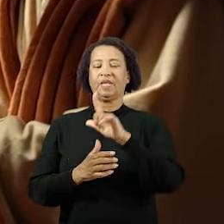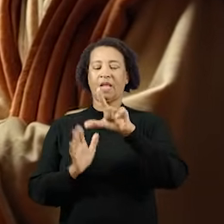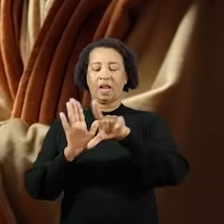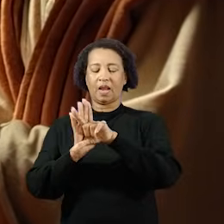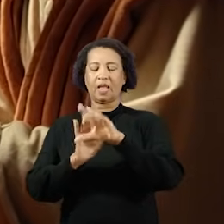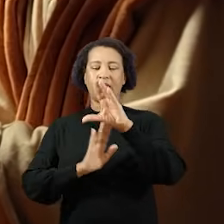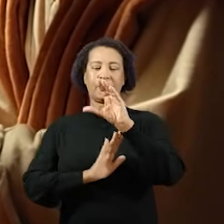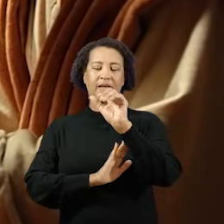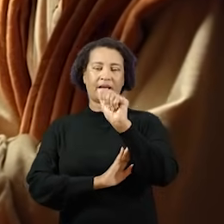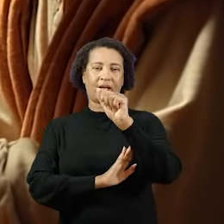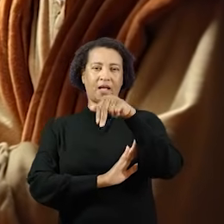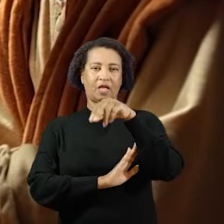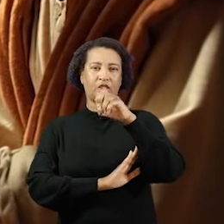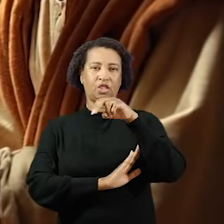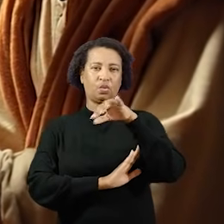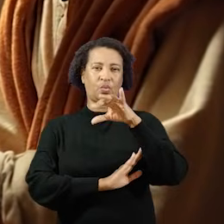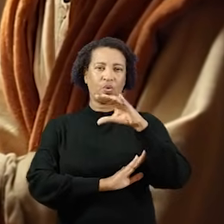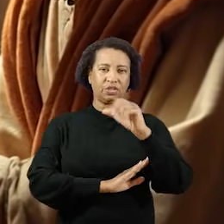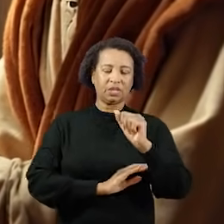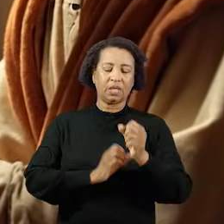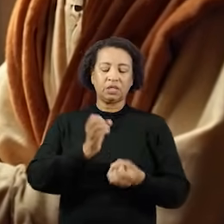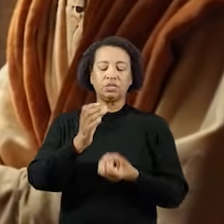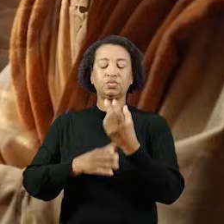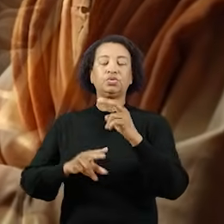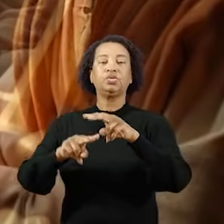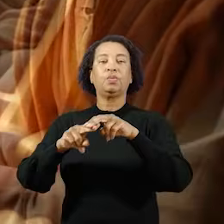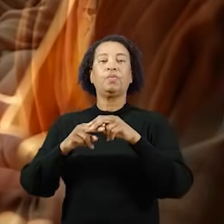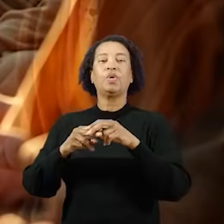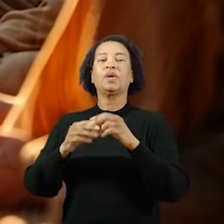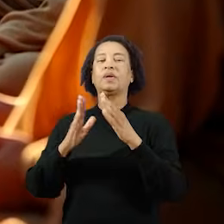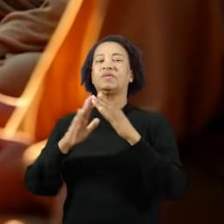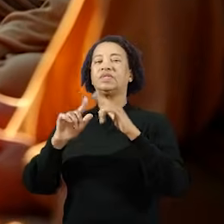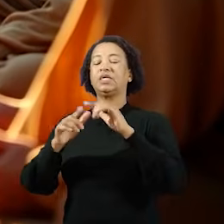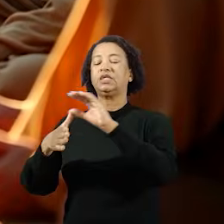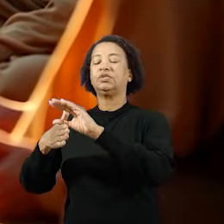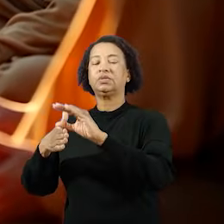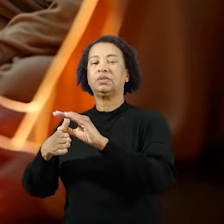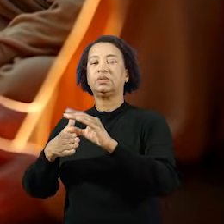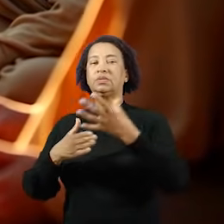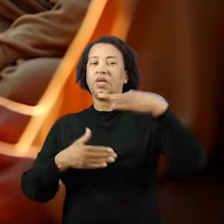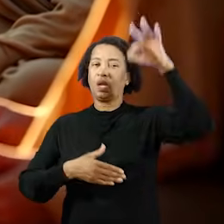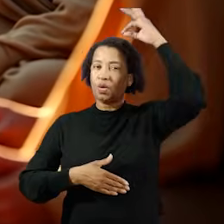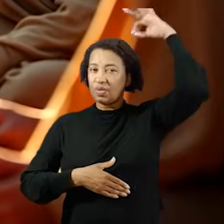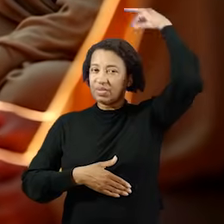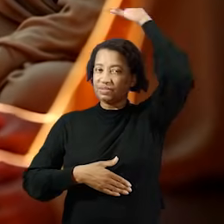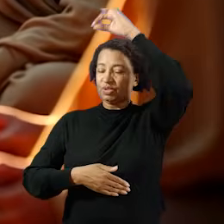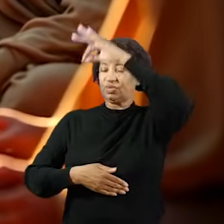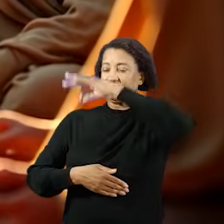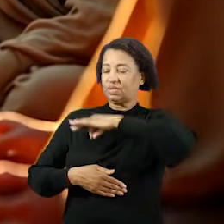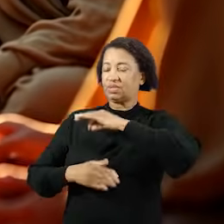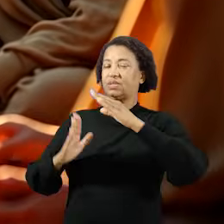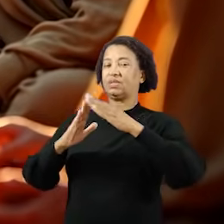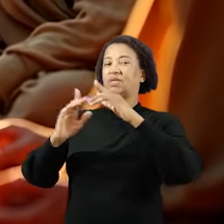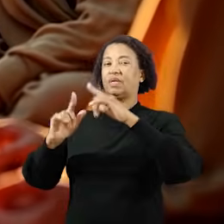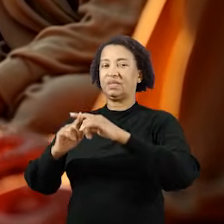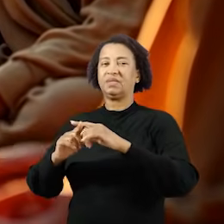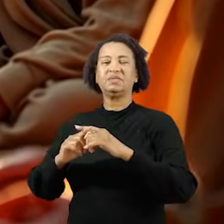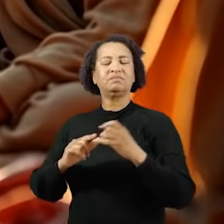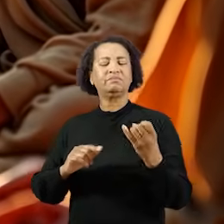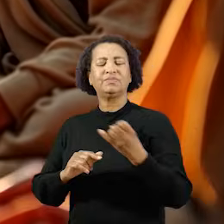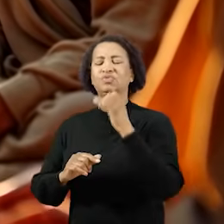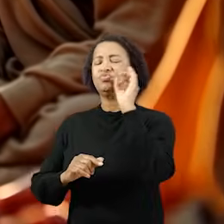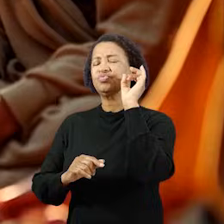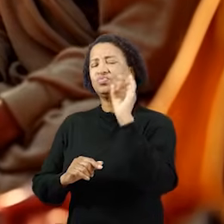expressão lei canônica surgiu por causa da igreja de Corinto. O Espírito Santo derramado sobre a igreja deve ser suficiente para resolver os